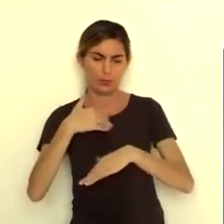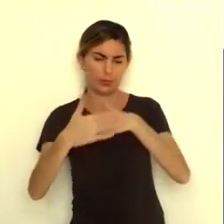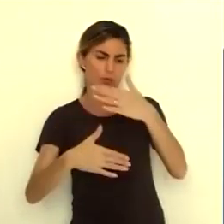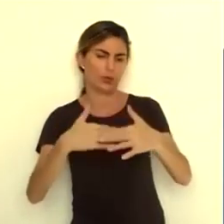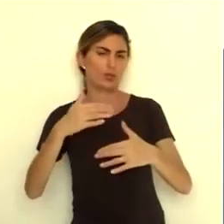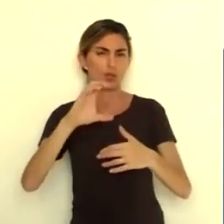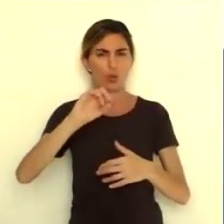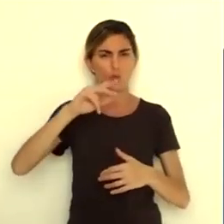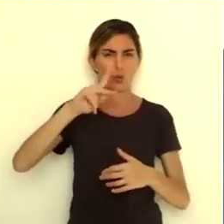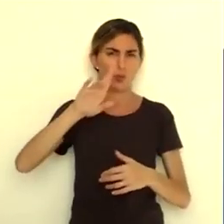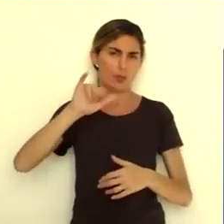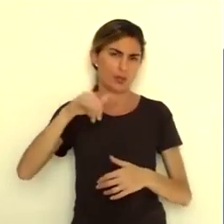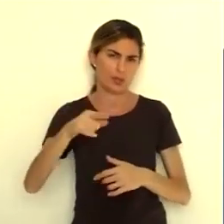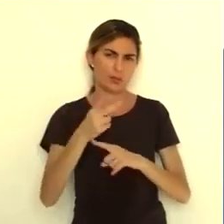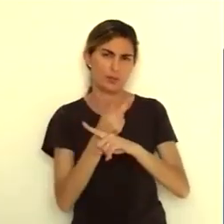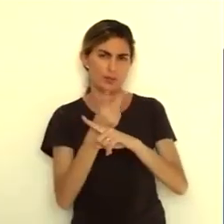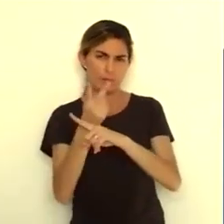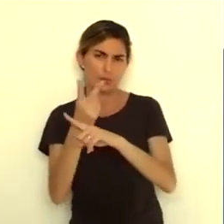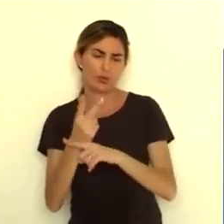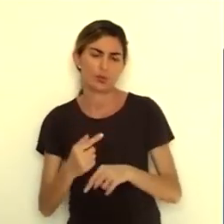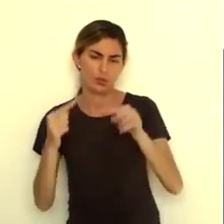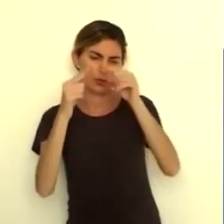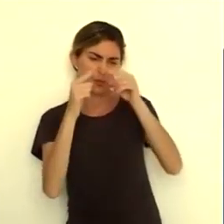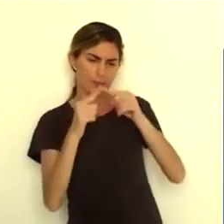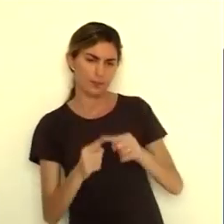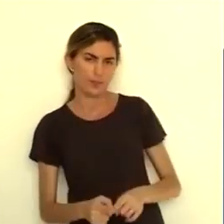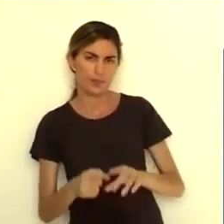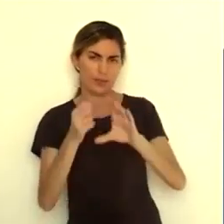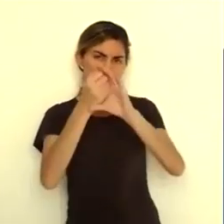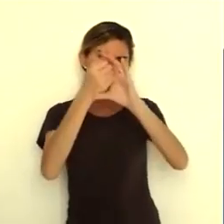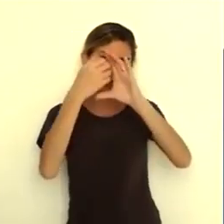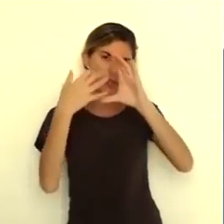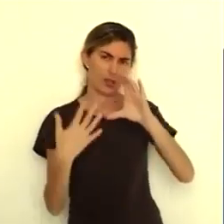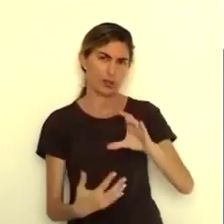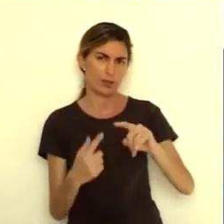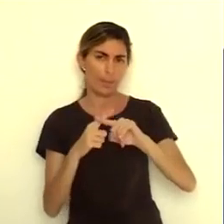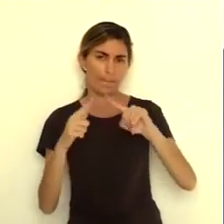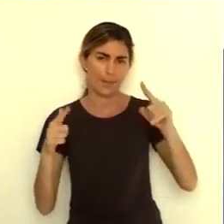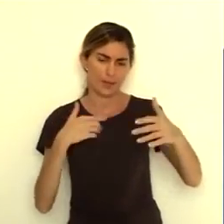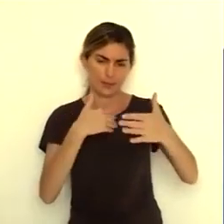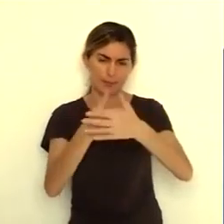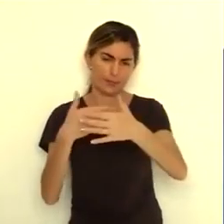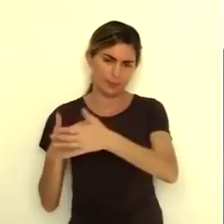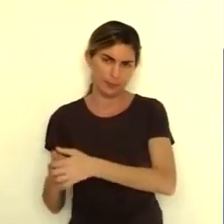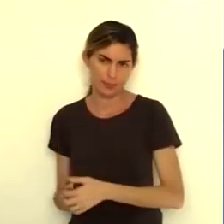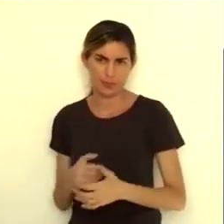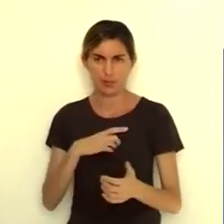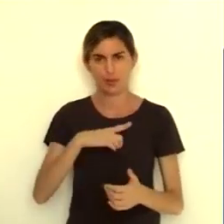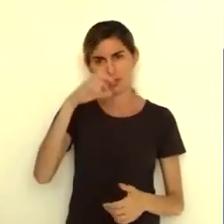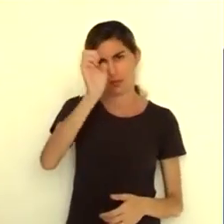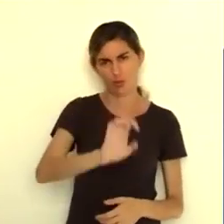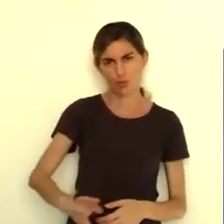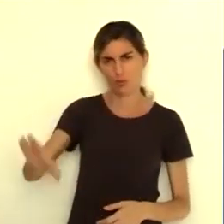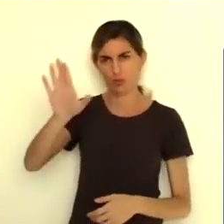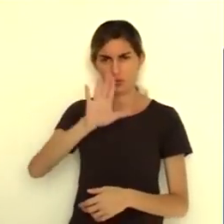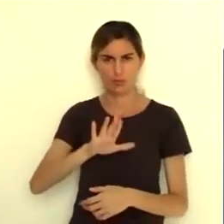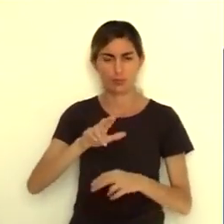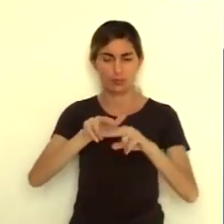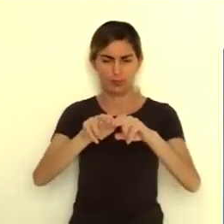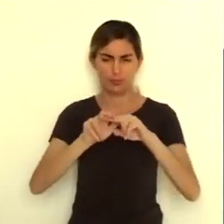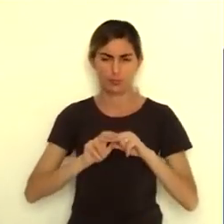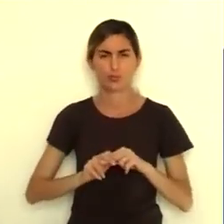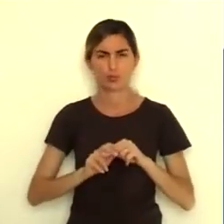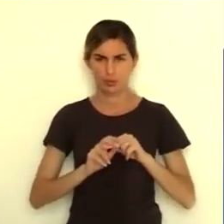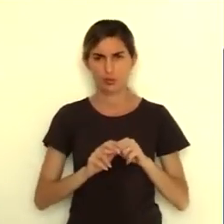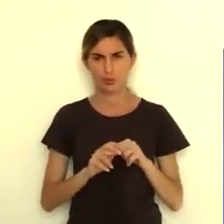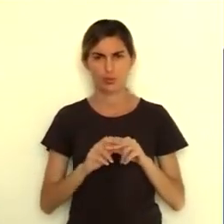fizeram esse processo de ocupação procurando se adequar às características mais próximas que tinham na Europa, né?